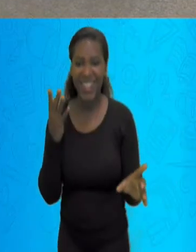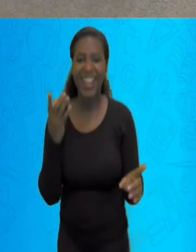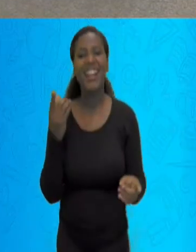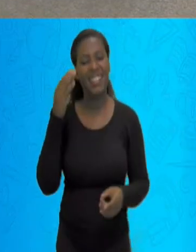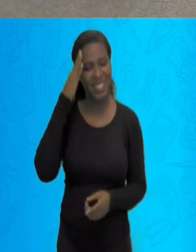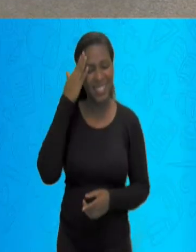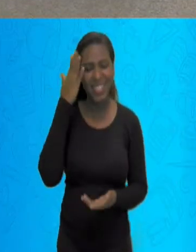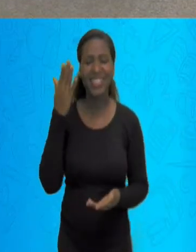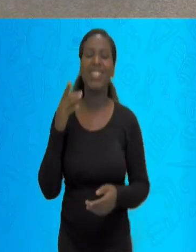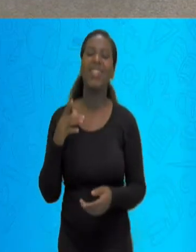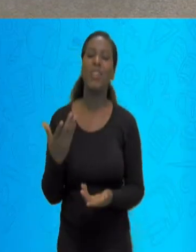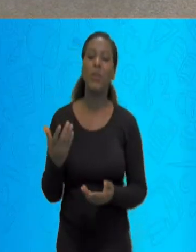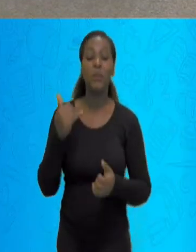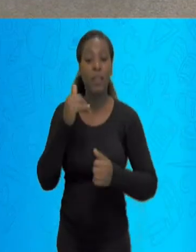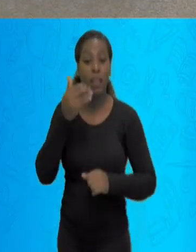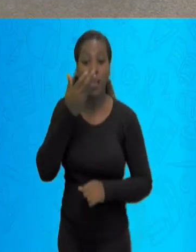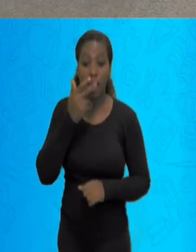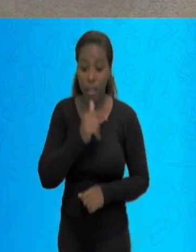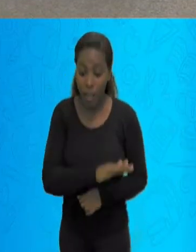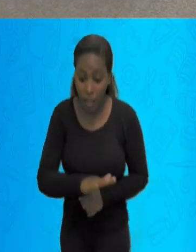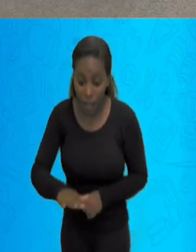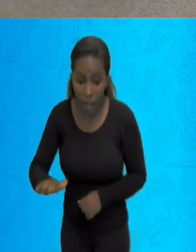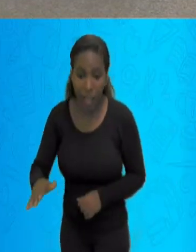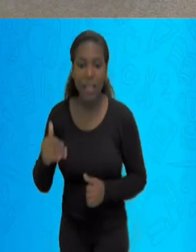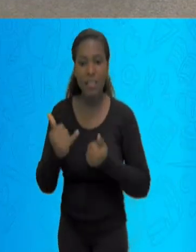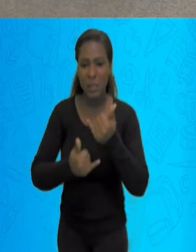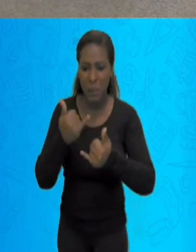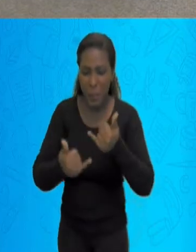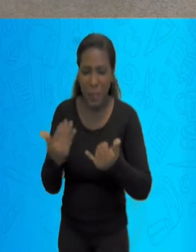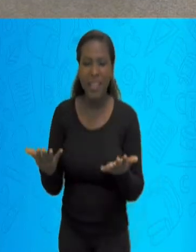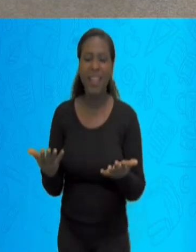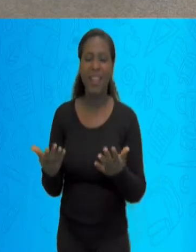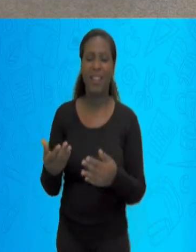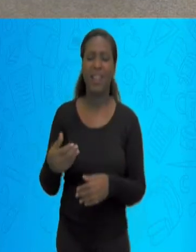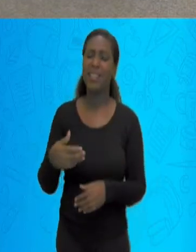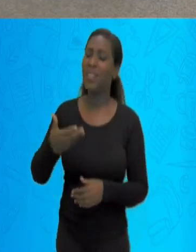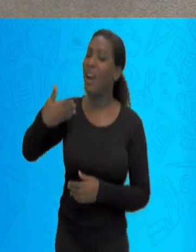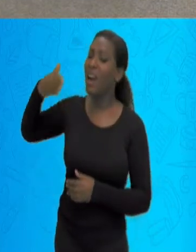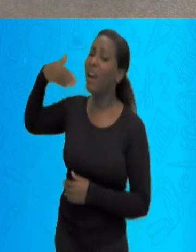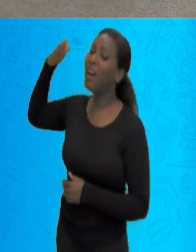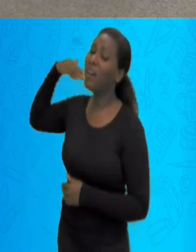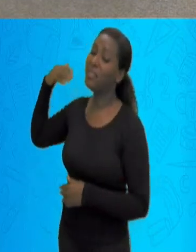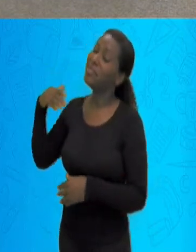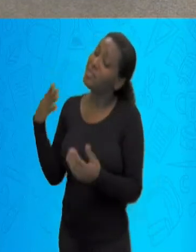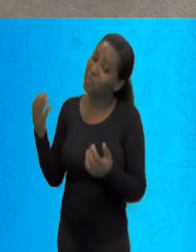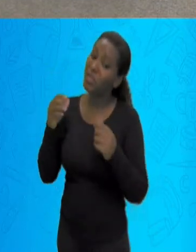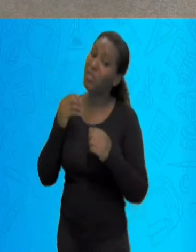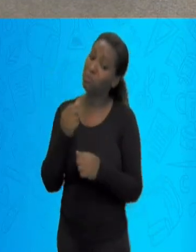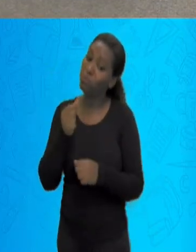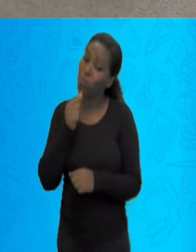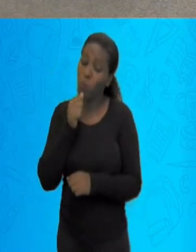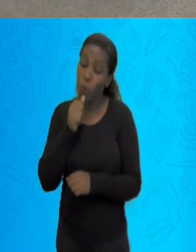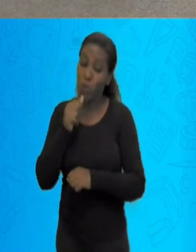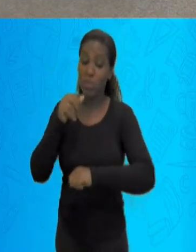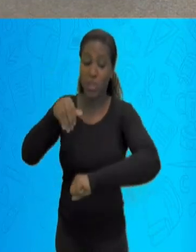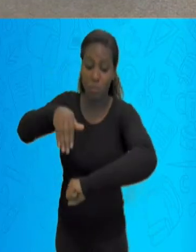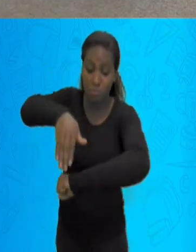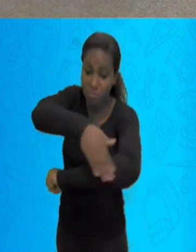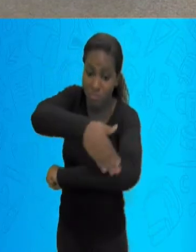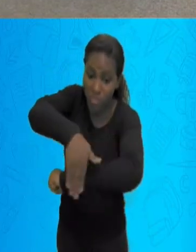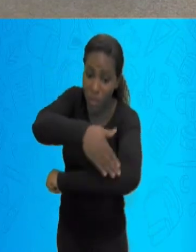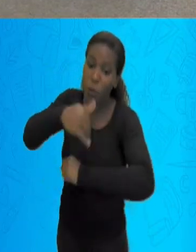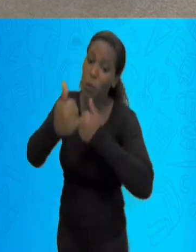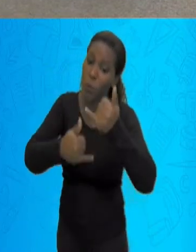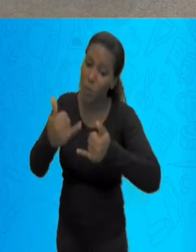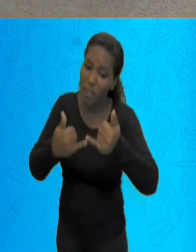e mais antigamente, quando se podia brincar mais na rua, então eles usavam muito essas brincadeiras. Então vamos falar